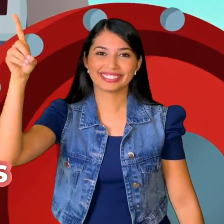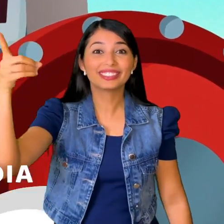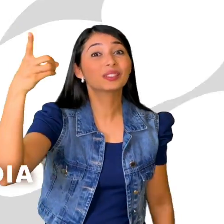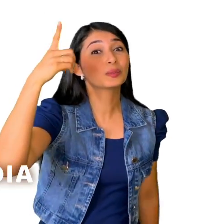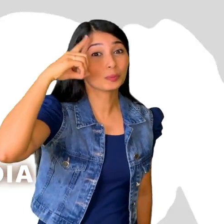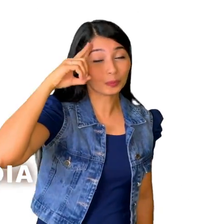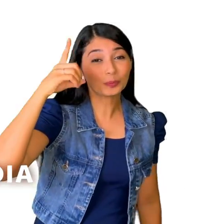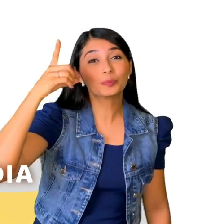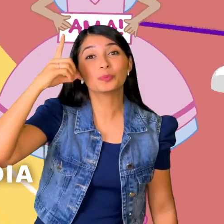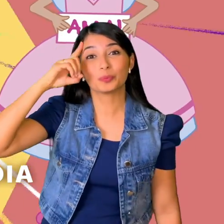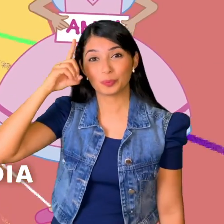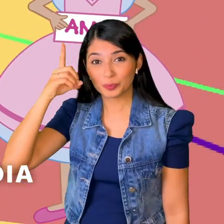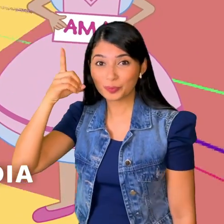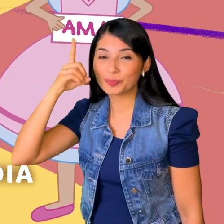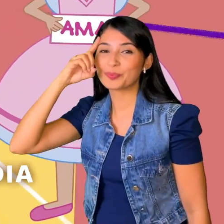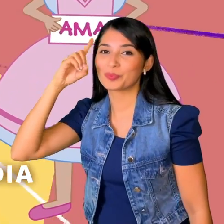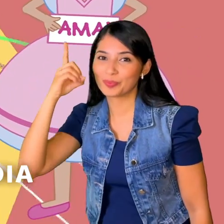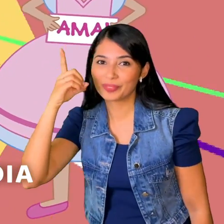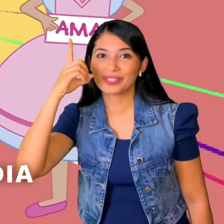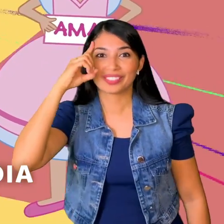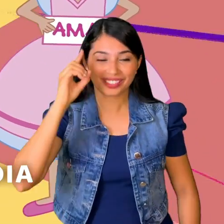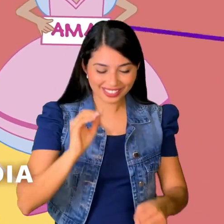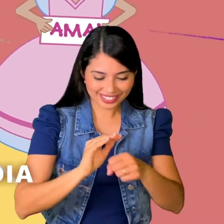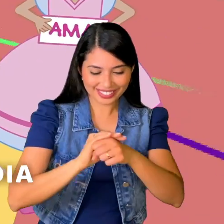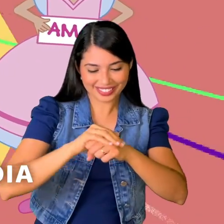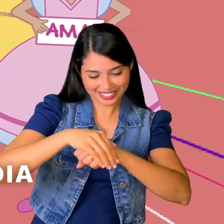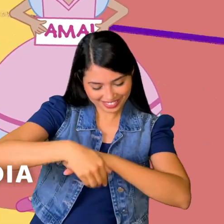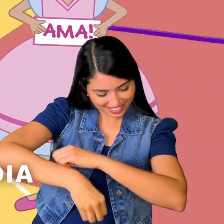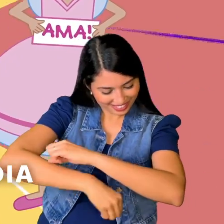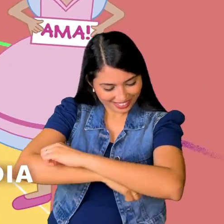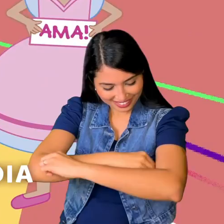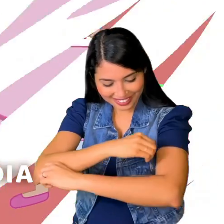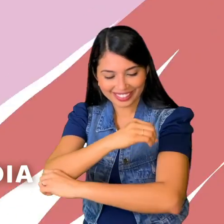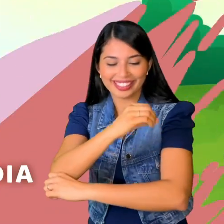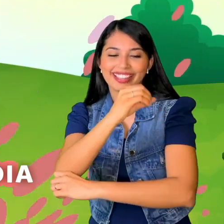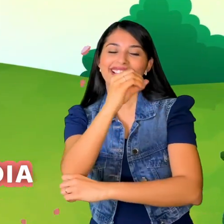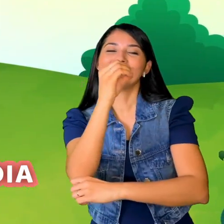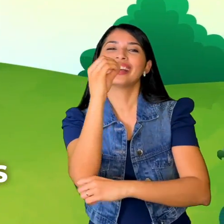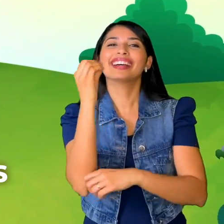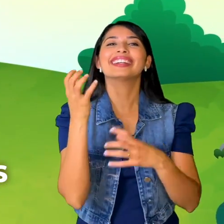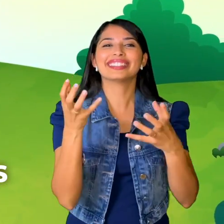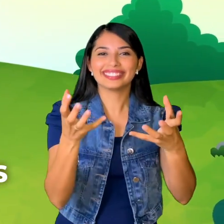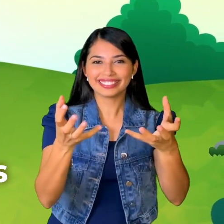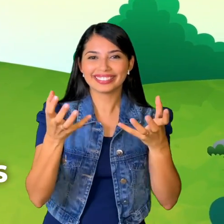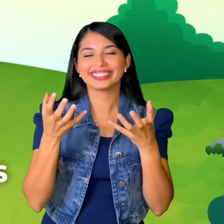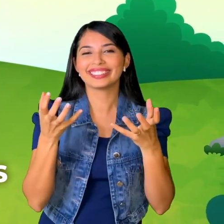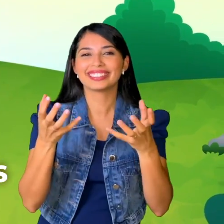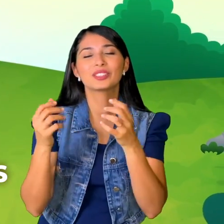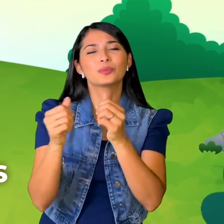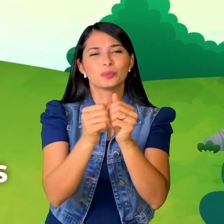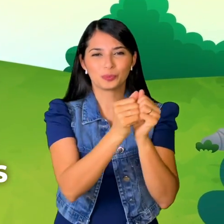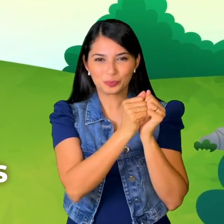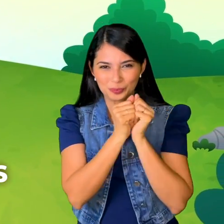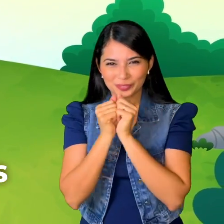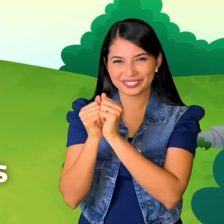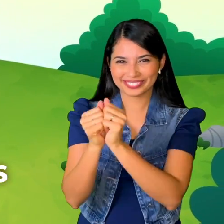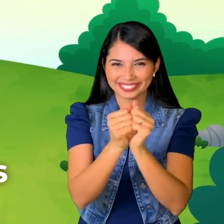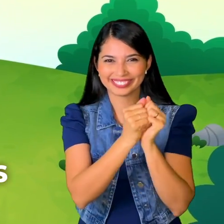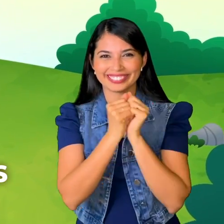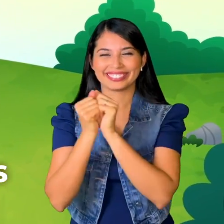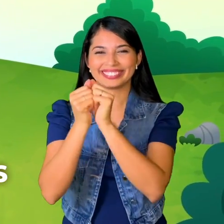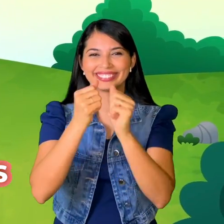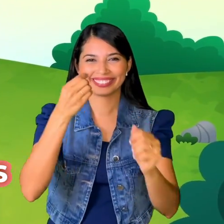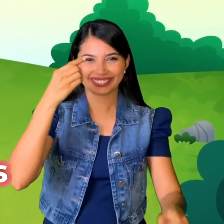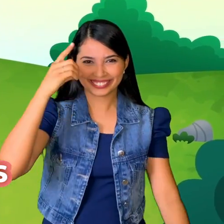Todos os dias De noite ou de dia Eu quero caminhar